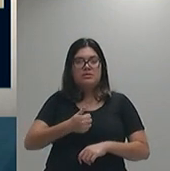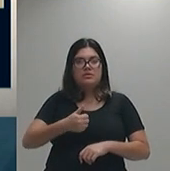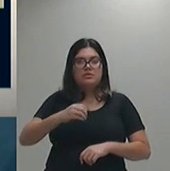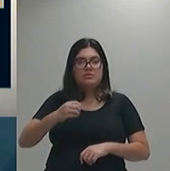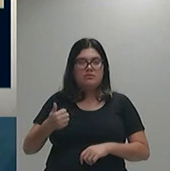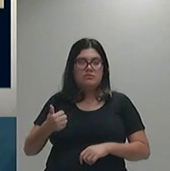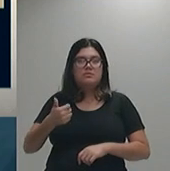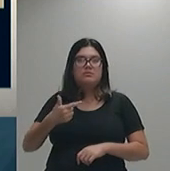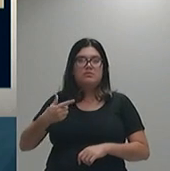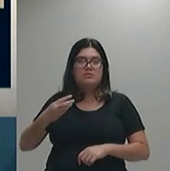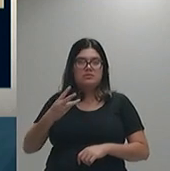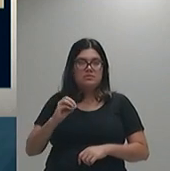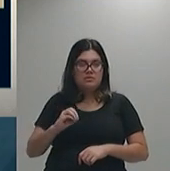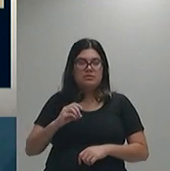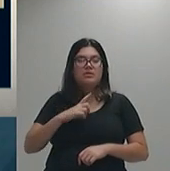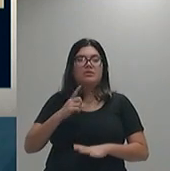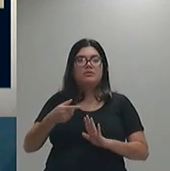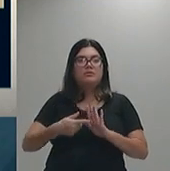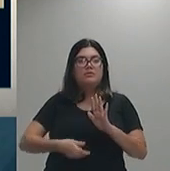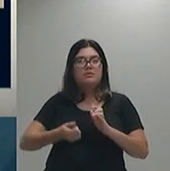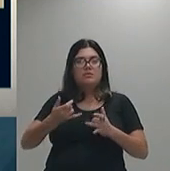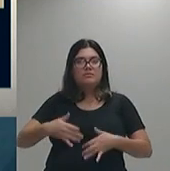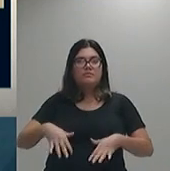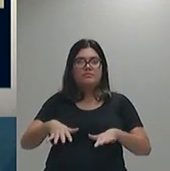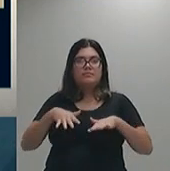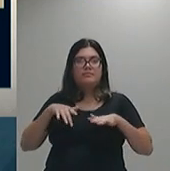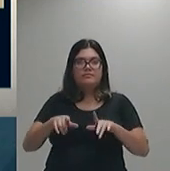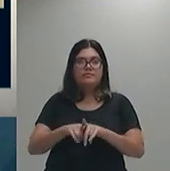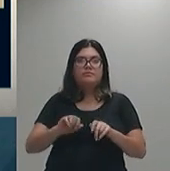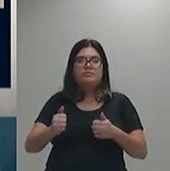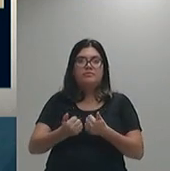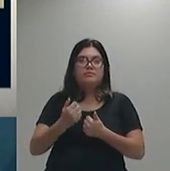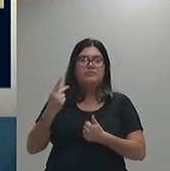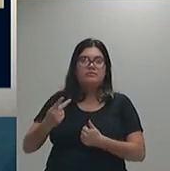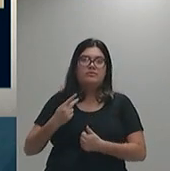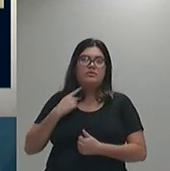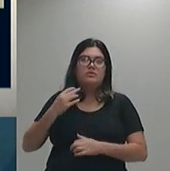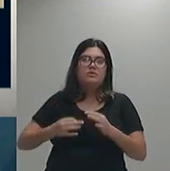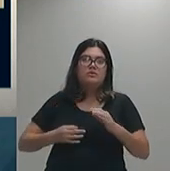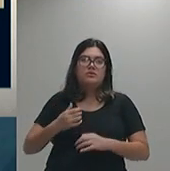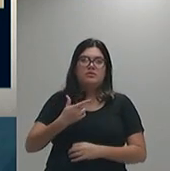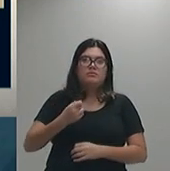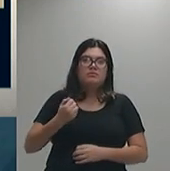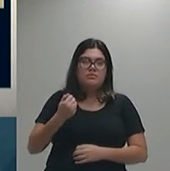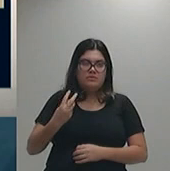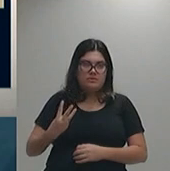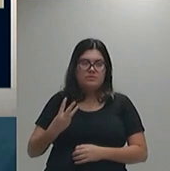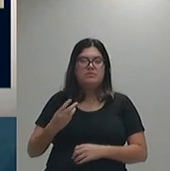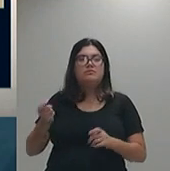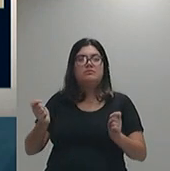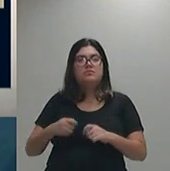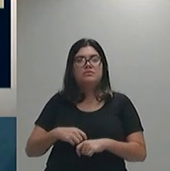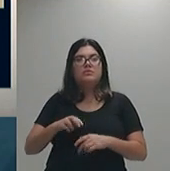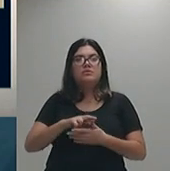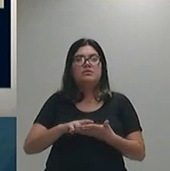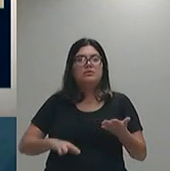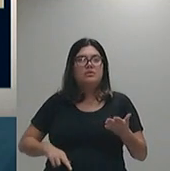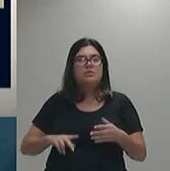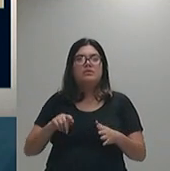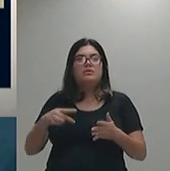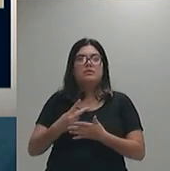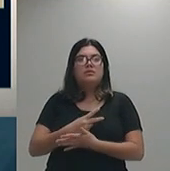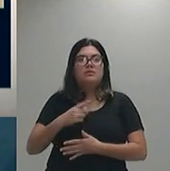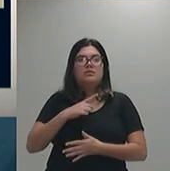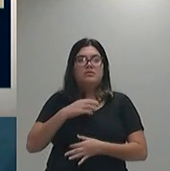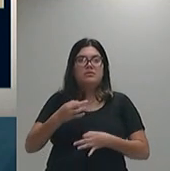já mencionado na Tribuna e pelo eminente subprocurador julgado em 2013 cabendo ao relator do presente incidente que atua em delegação